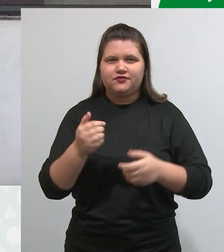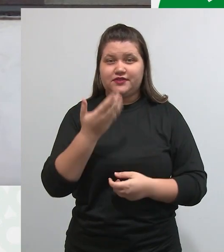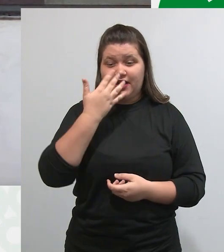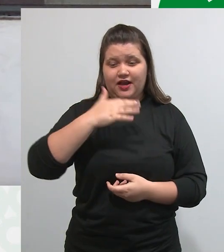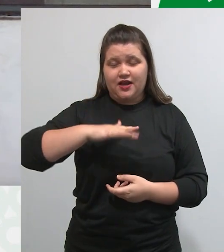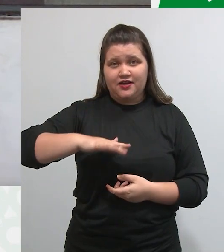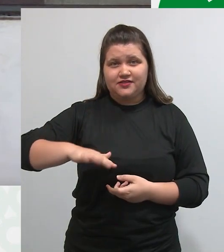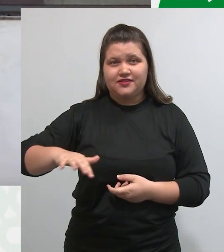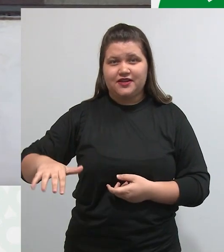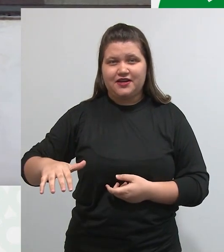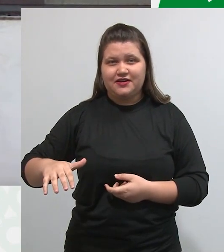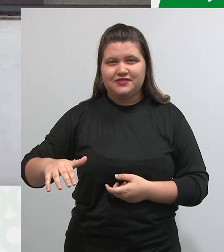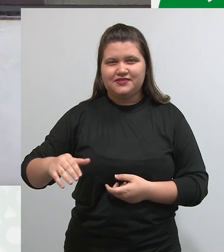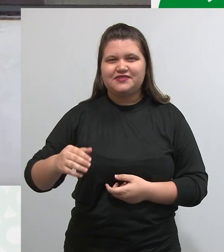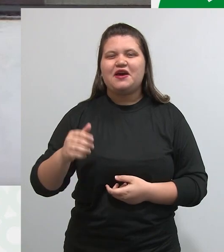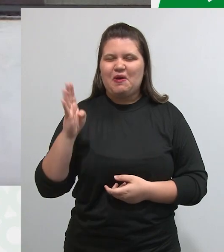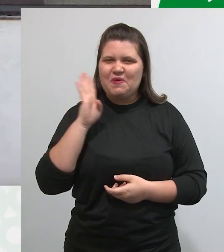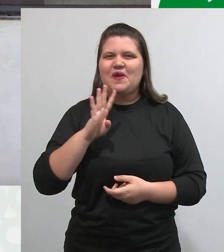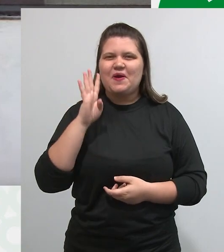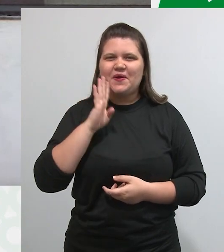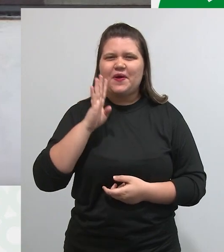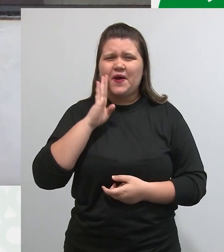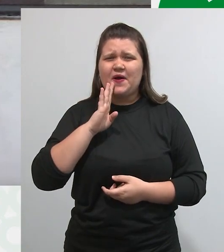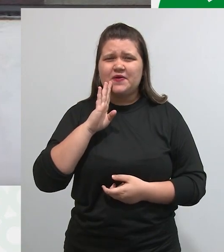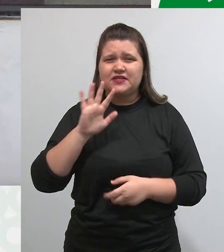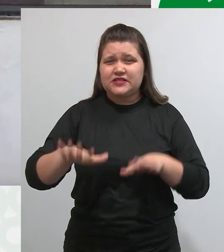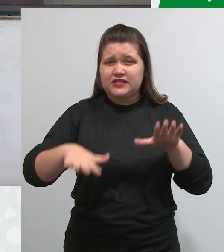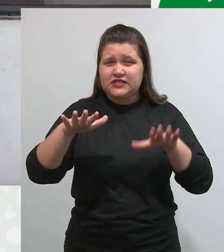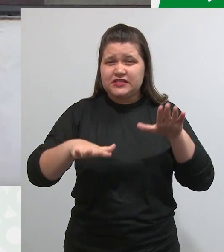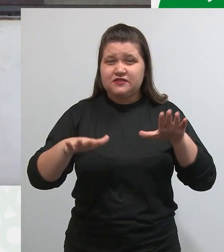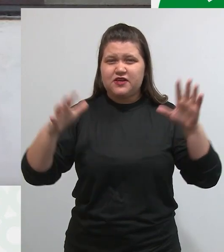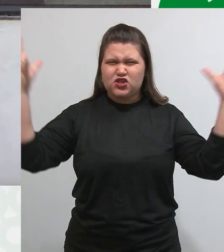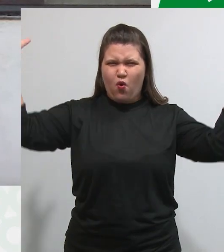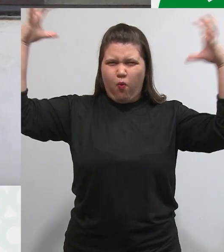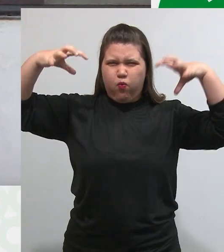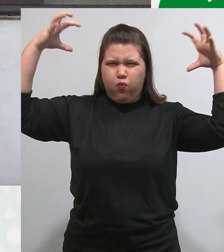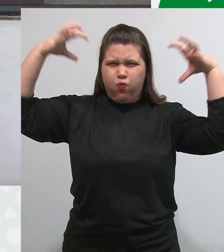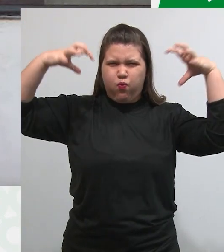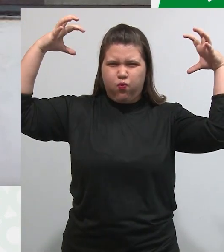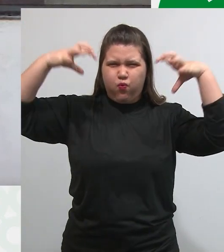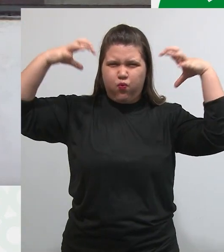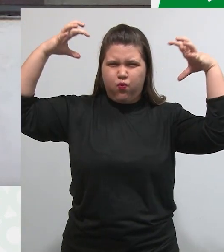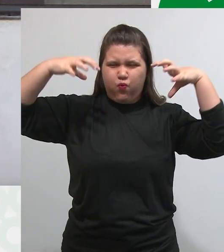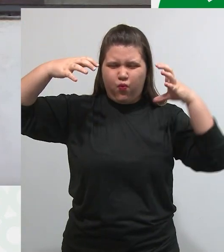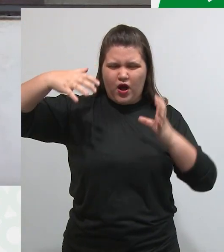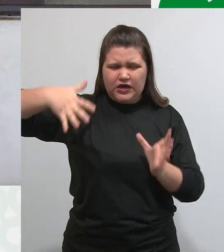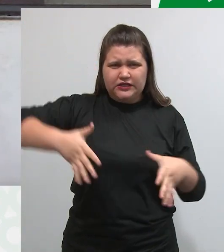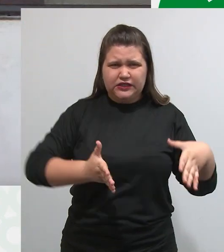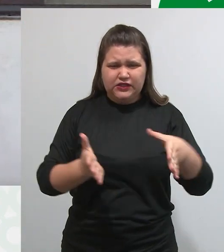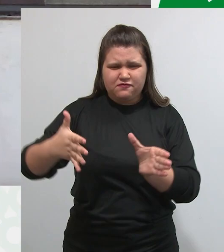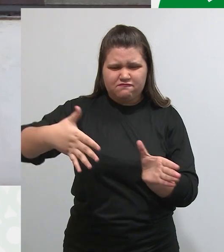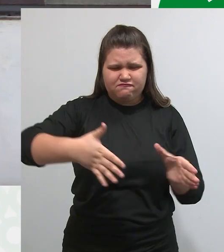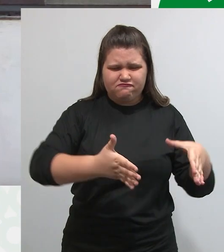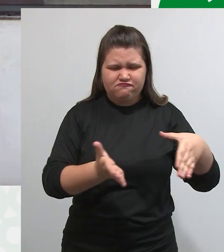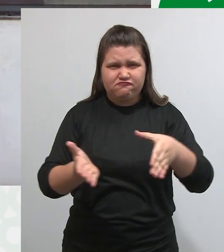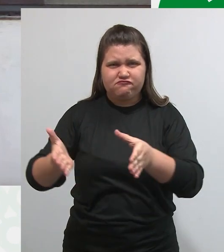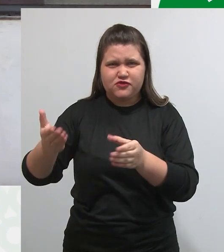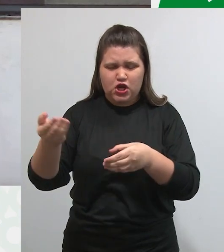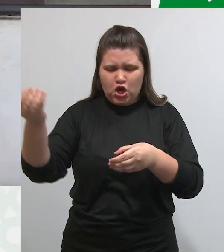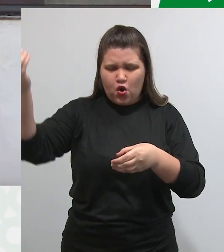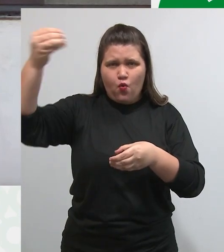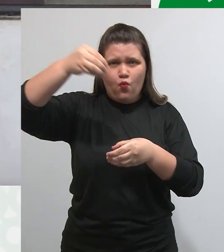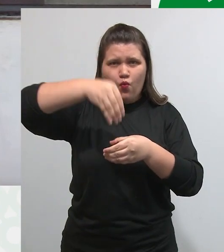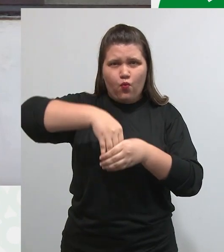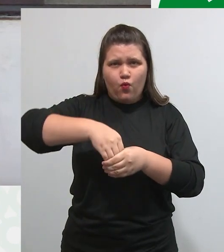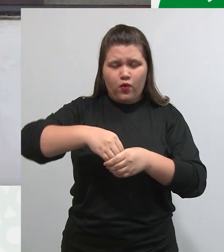crianças muito queridas. Às vezes chovia, tinha que atravessar no rio, tinha que colocar as roupas dentro de uma